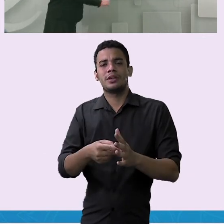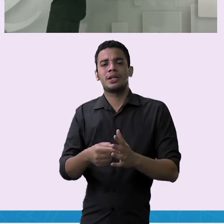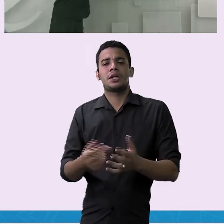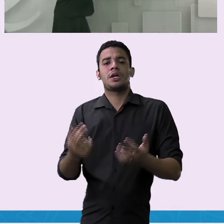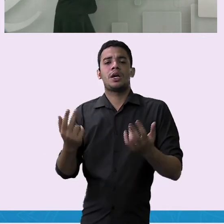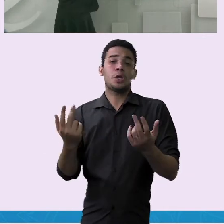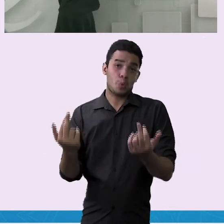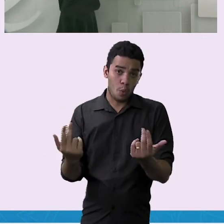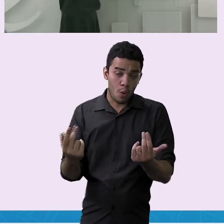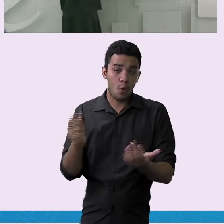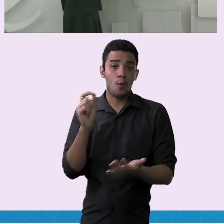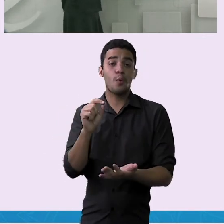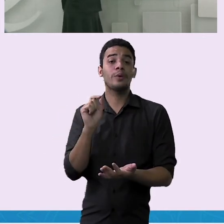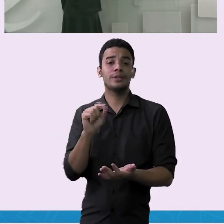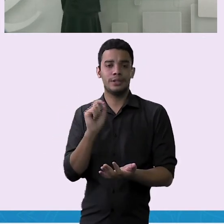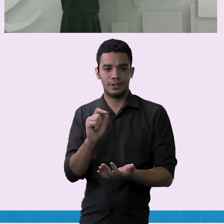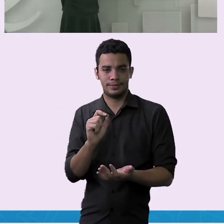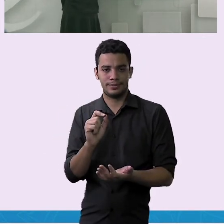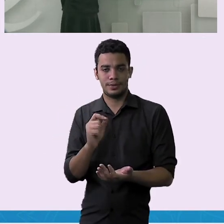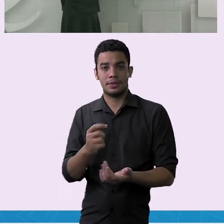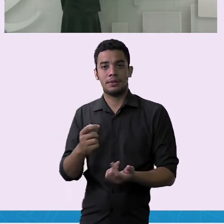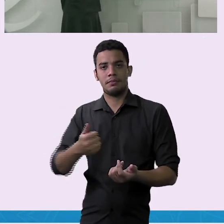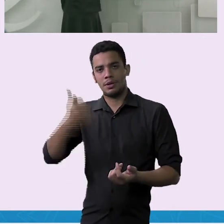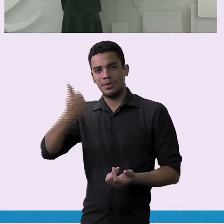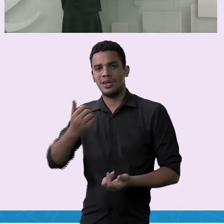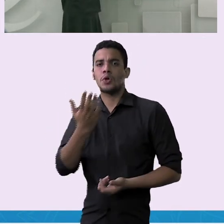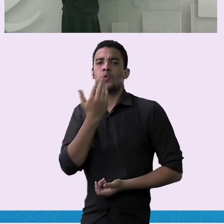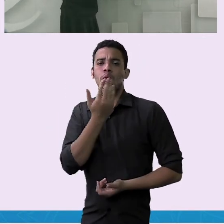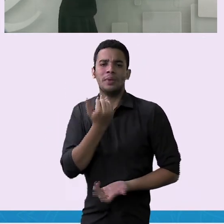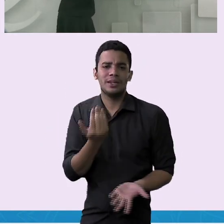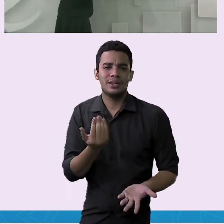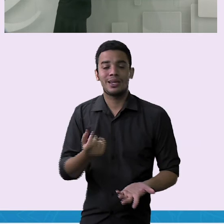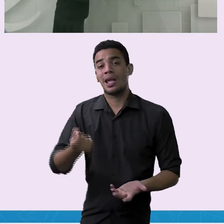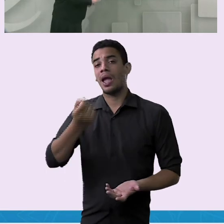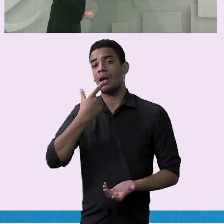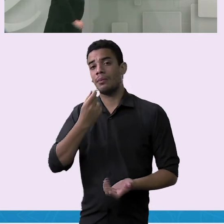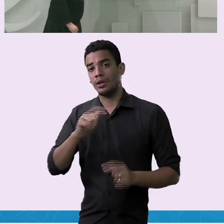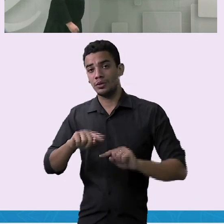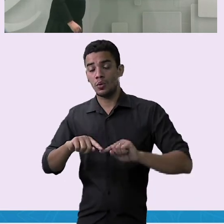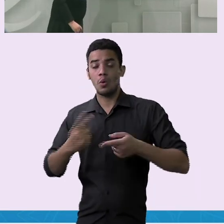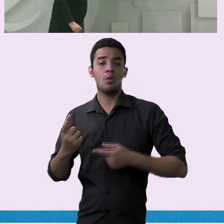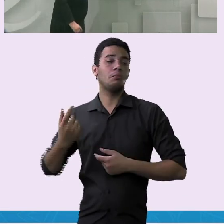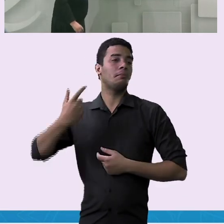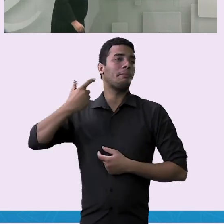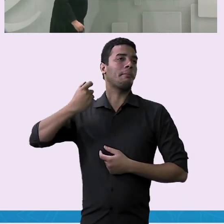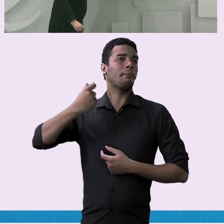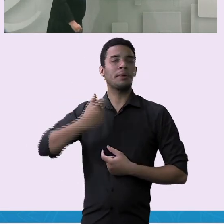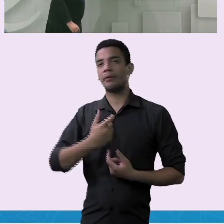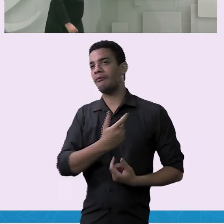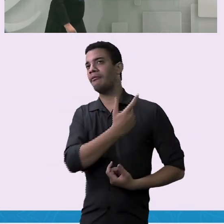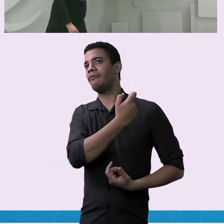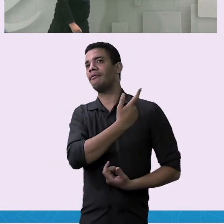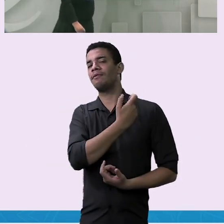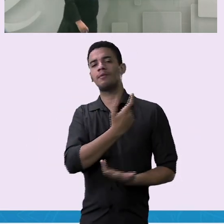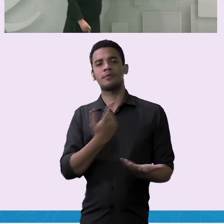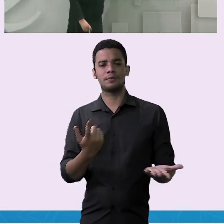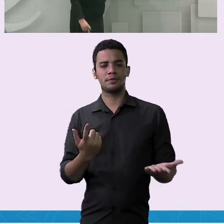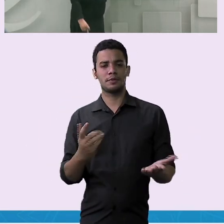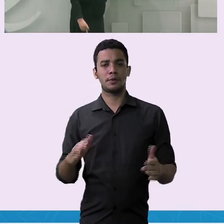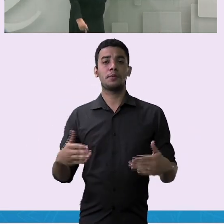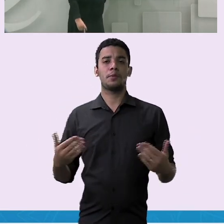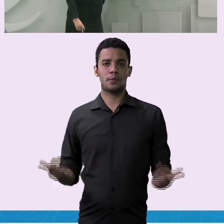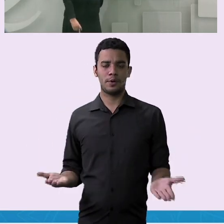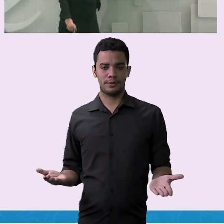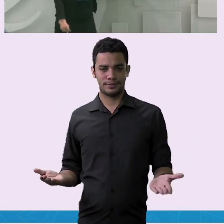o mesmo que remédios ou perfumes? Qual dessas três palavras, se eu